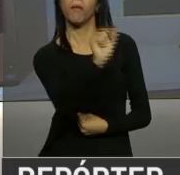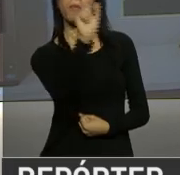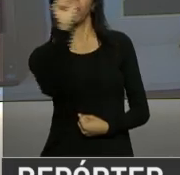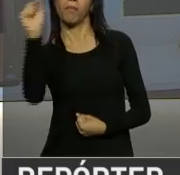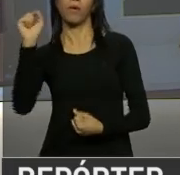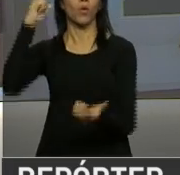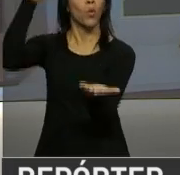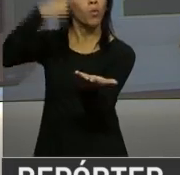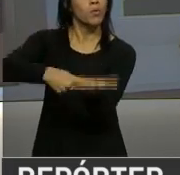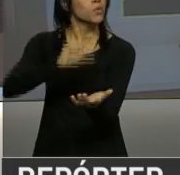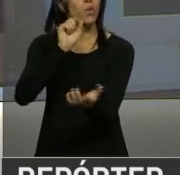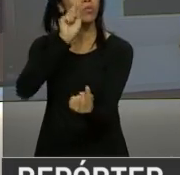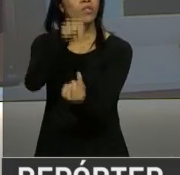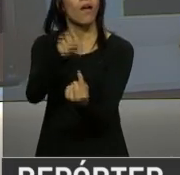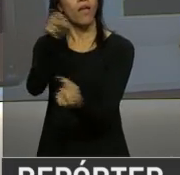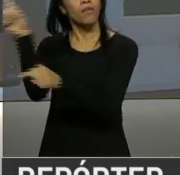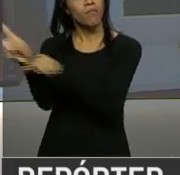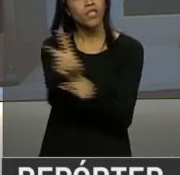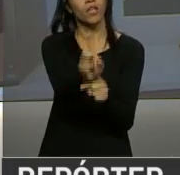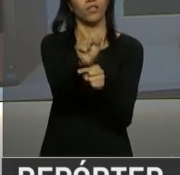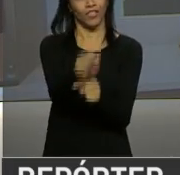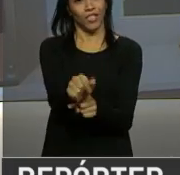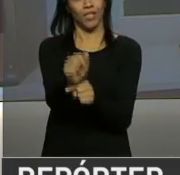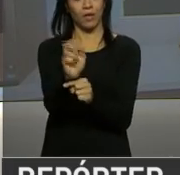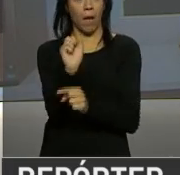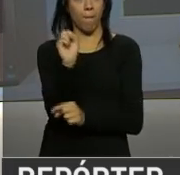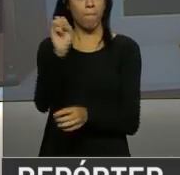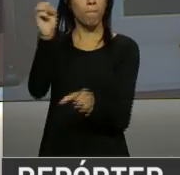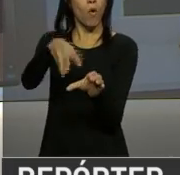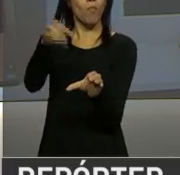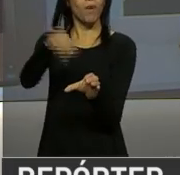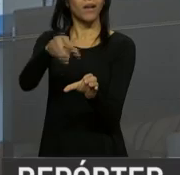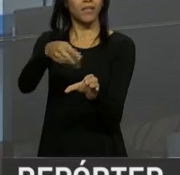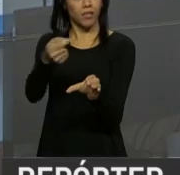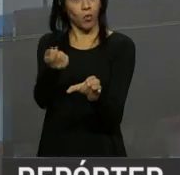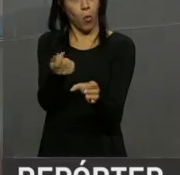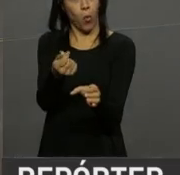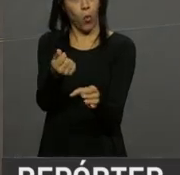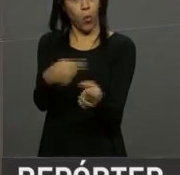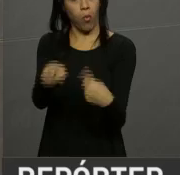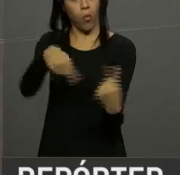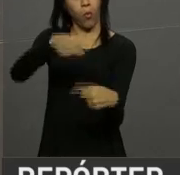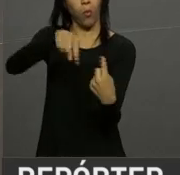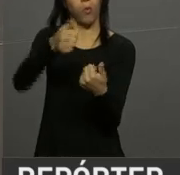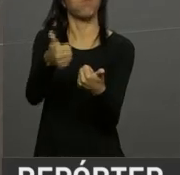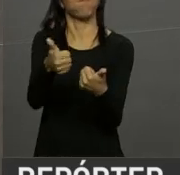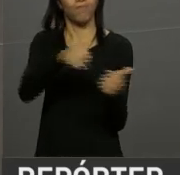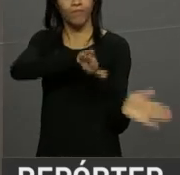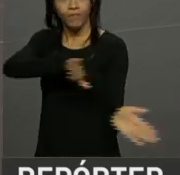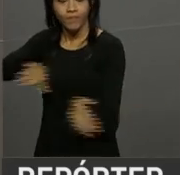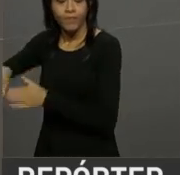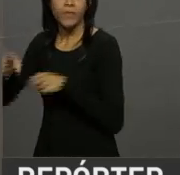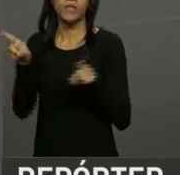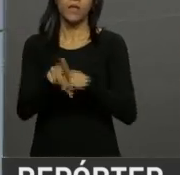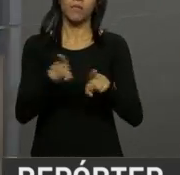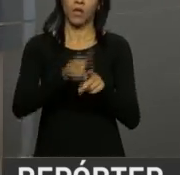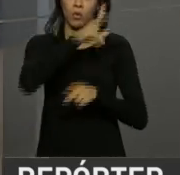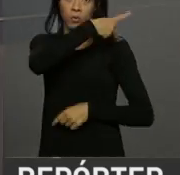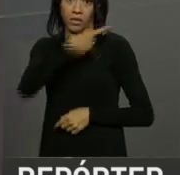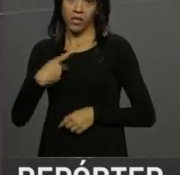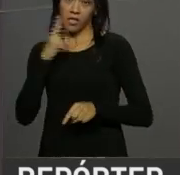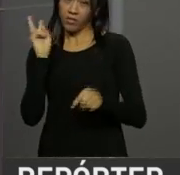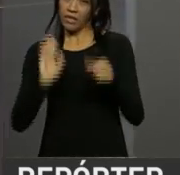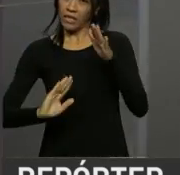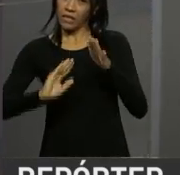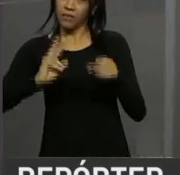que é emprestar recursos e transformar a poupança em investimento. O presidente interino Temer, Michel Temer,